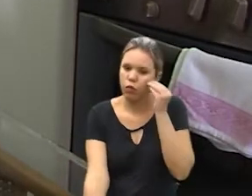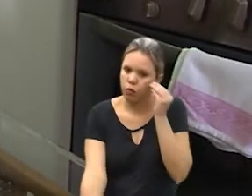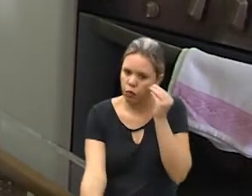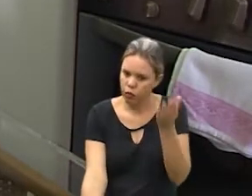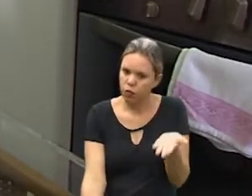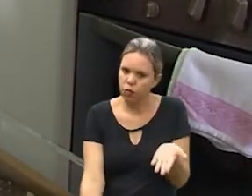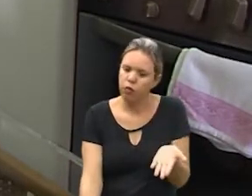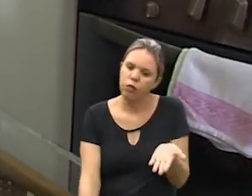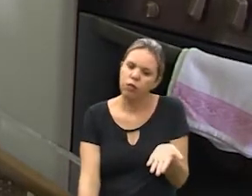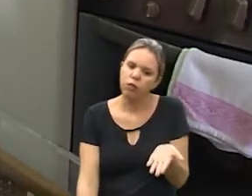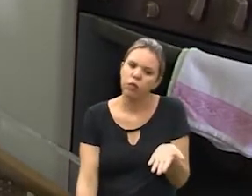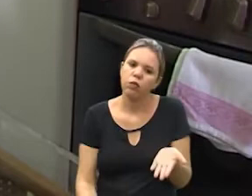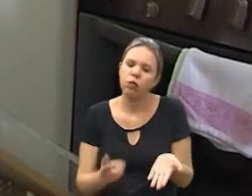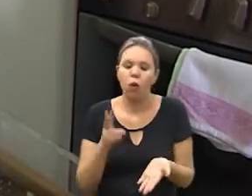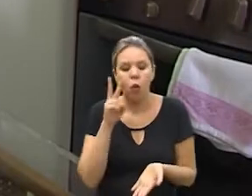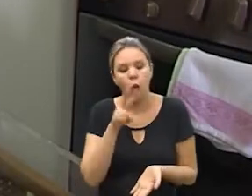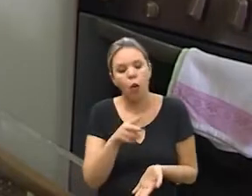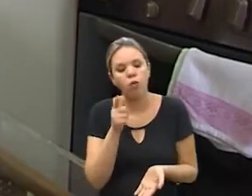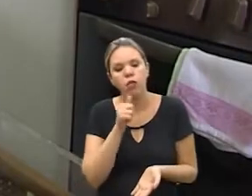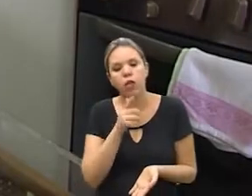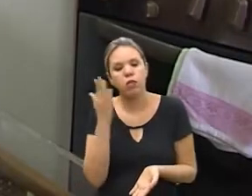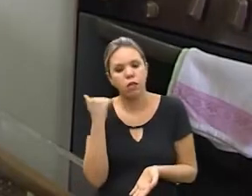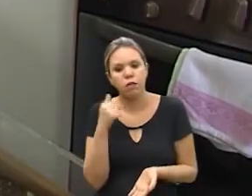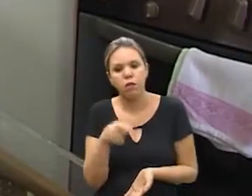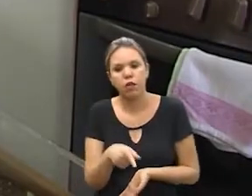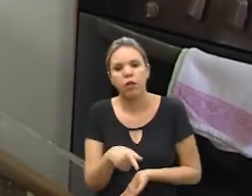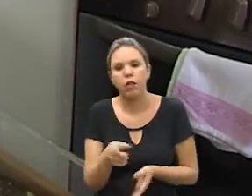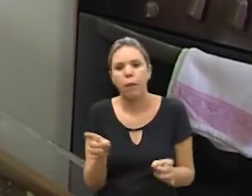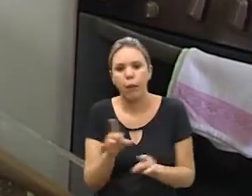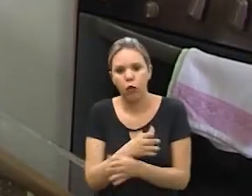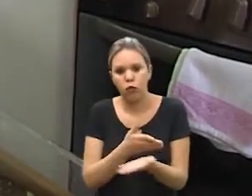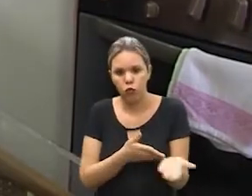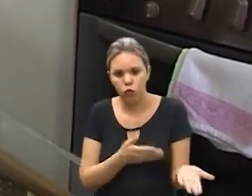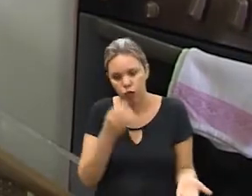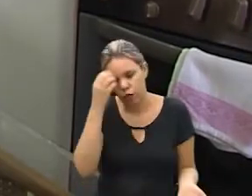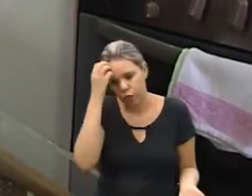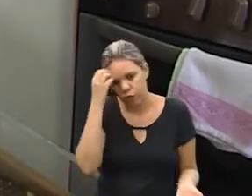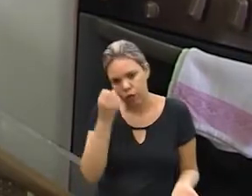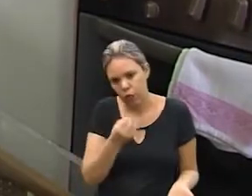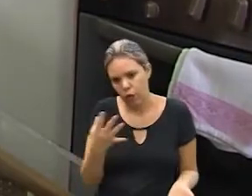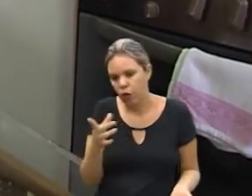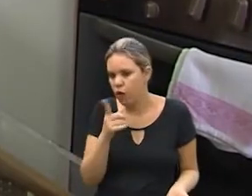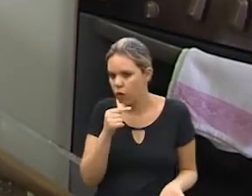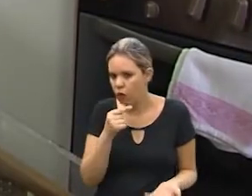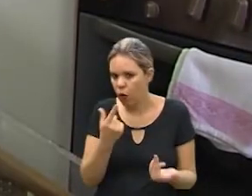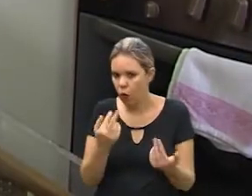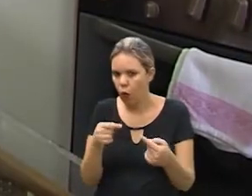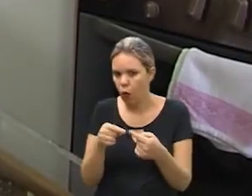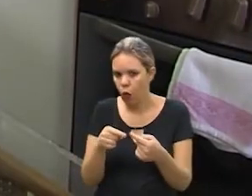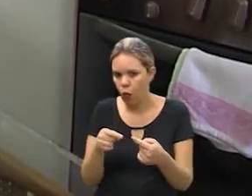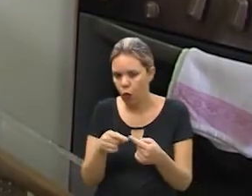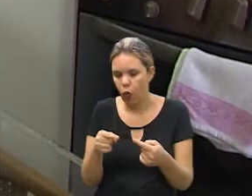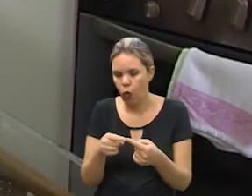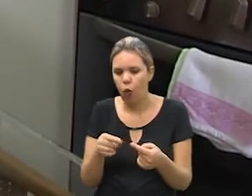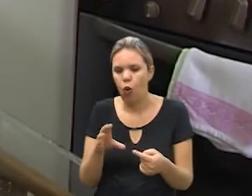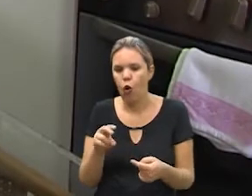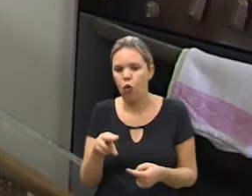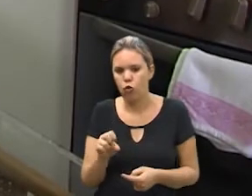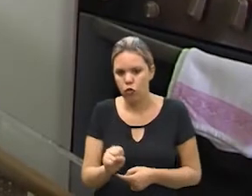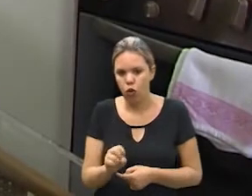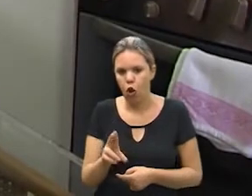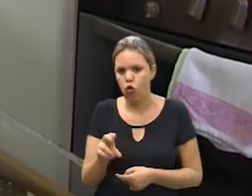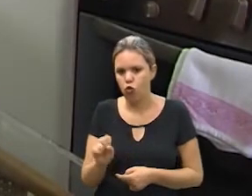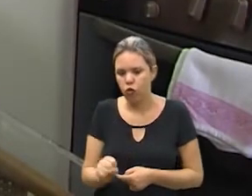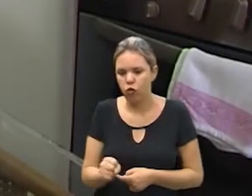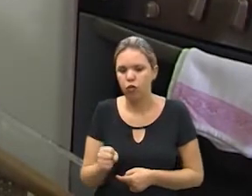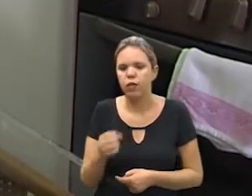experimentando, né? Ou a olho a gente consegue não, saber? Não, esse daqui tá pronto. É isso. Aquela quantidade de água, aquela quantidade de cuscuz, mexeu com um pouquinho de